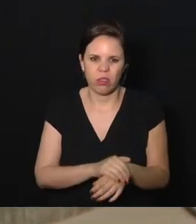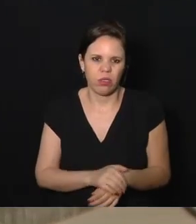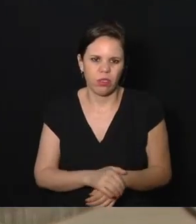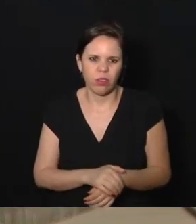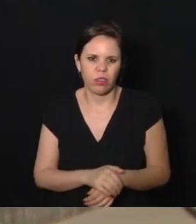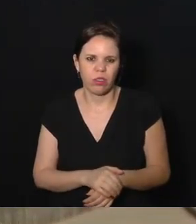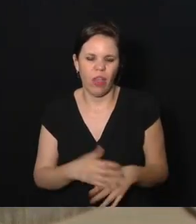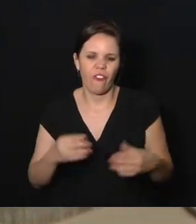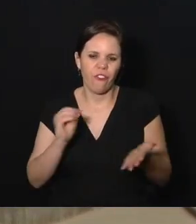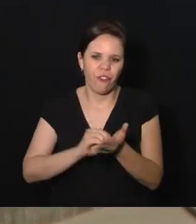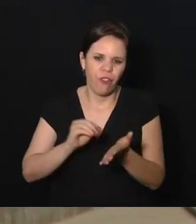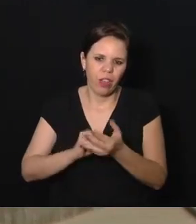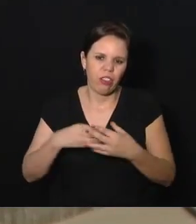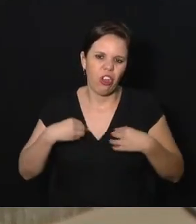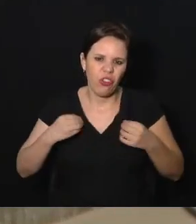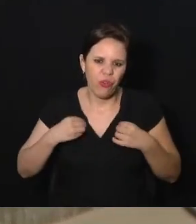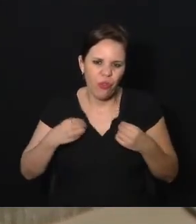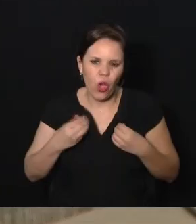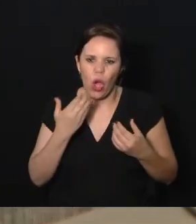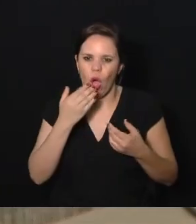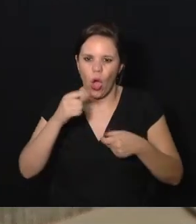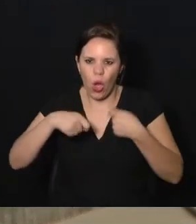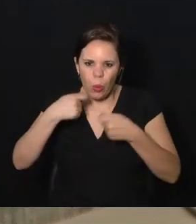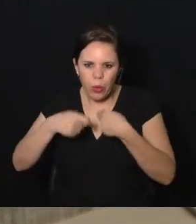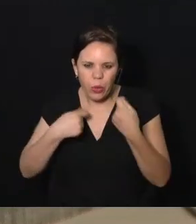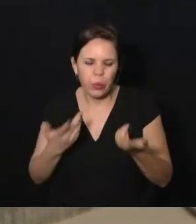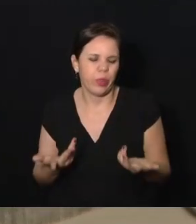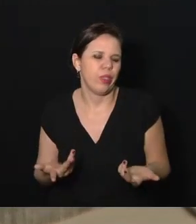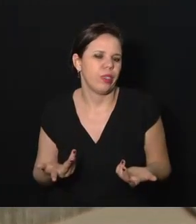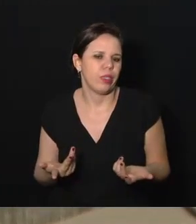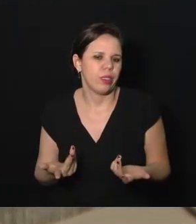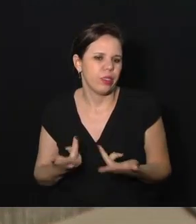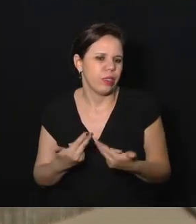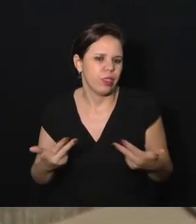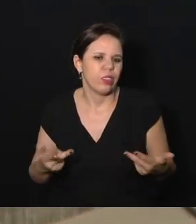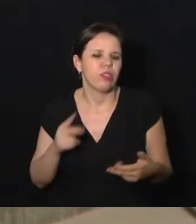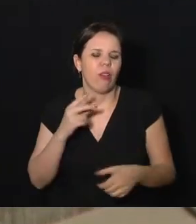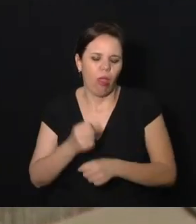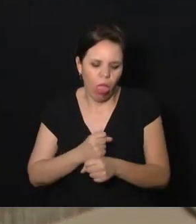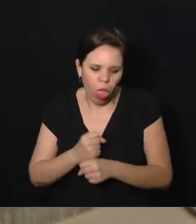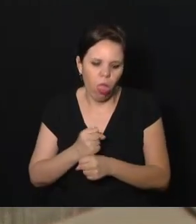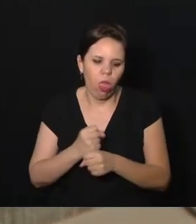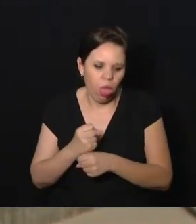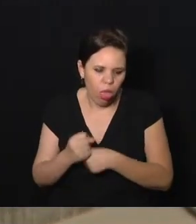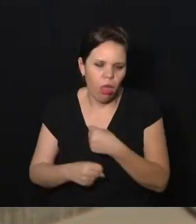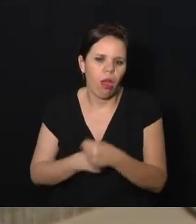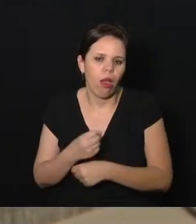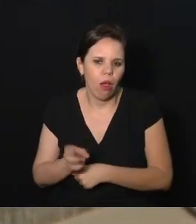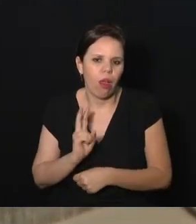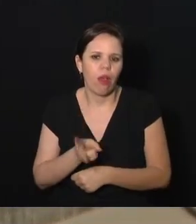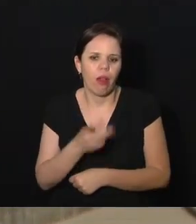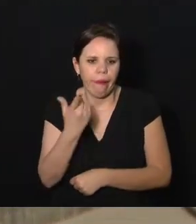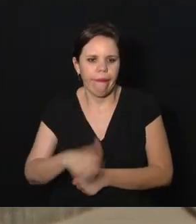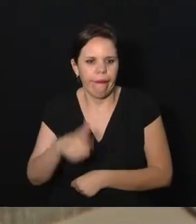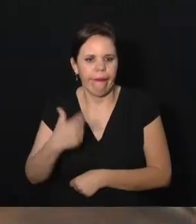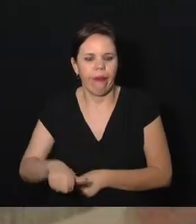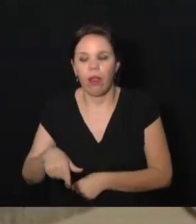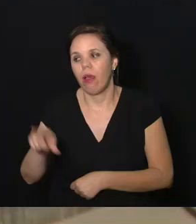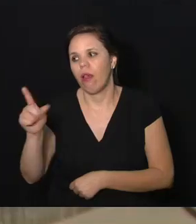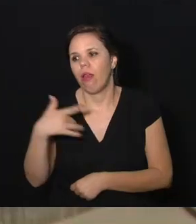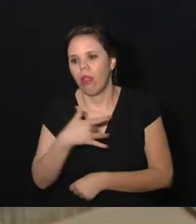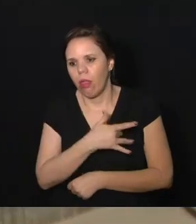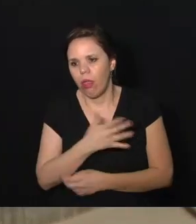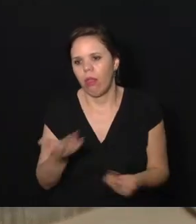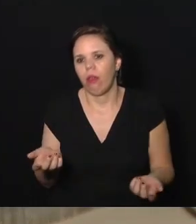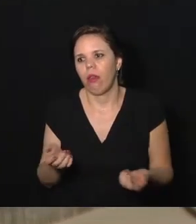vê, uniforme, merenda escolar, toda aquela situação que todos os anos se repetem os problemas. Quando você vai para a saúde, a questão